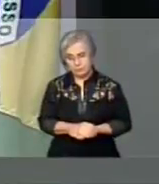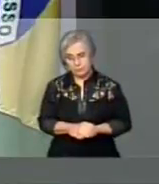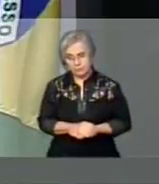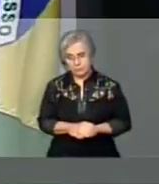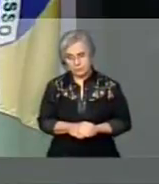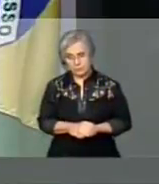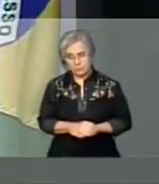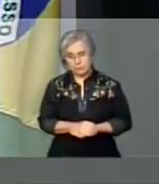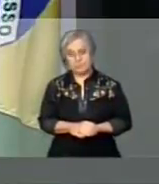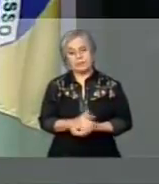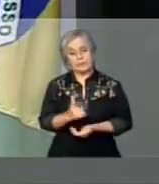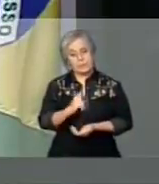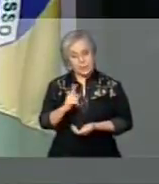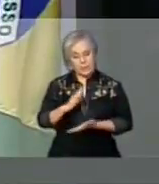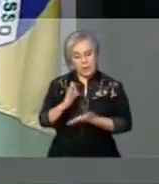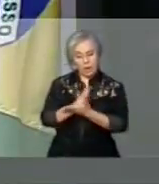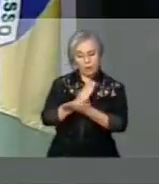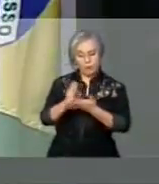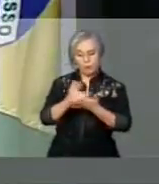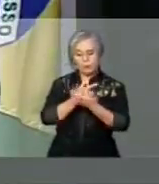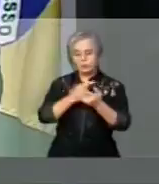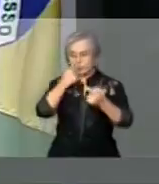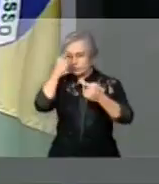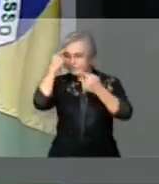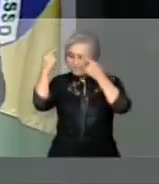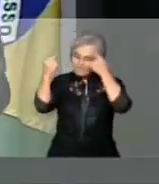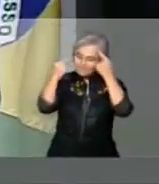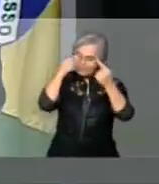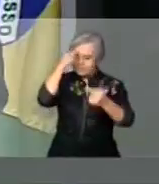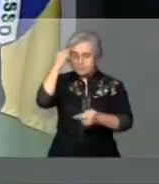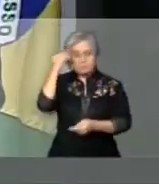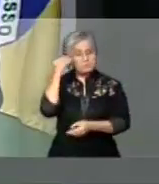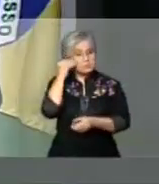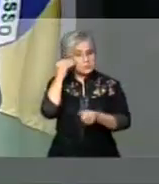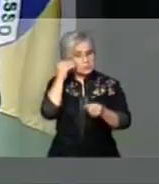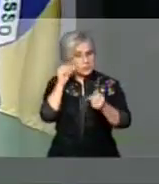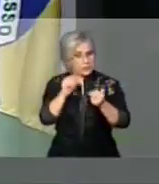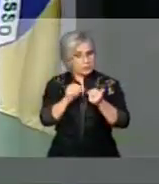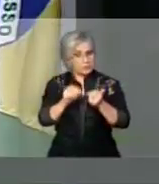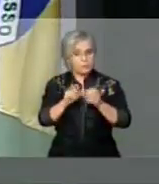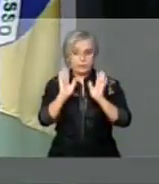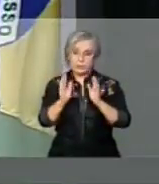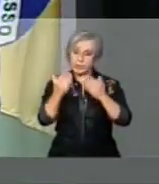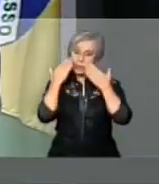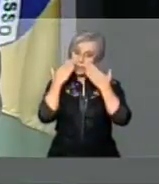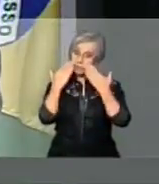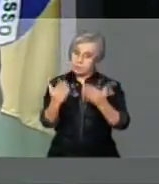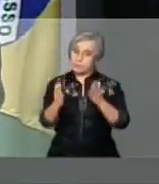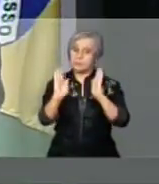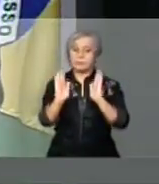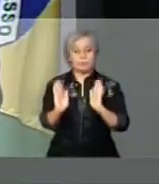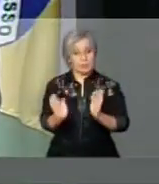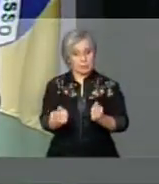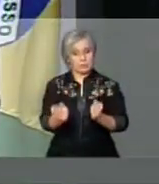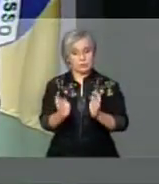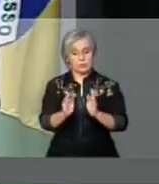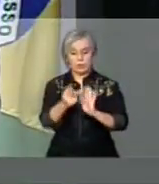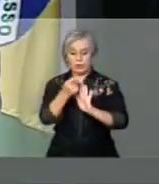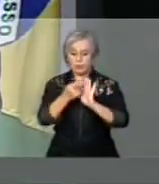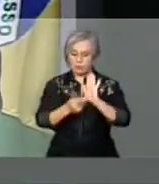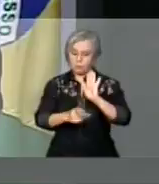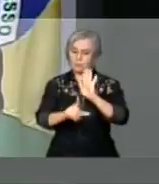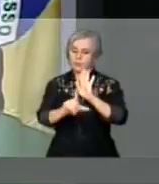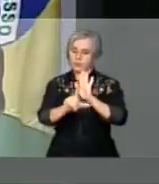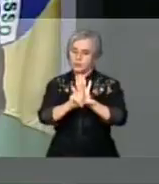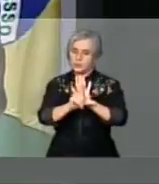nós temos algumas iniciativas que foram já, por conta disso, apresentadas, um projeto de lei